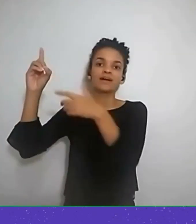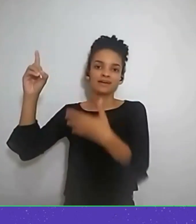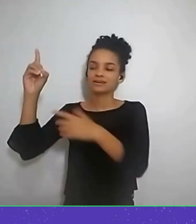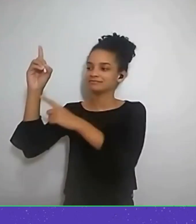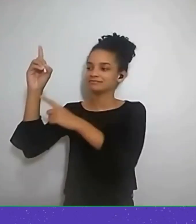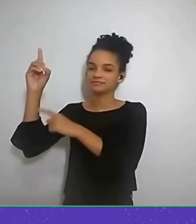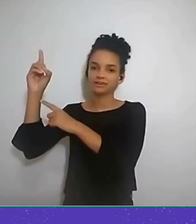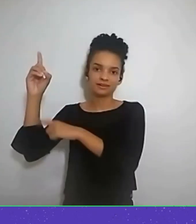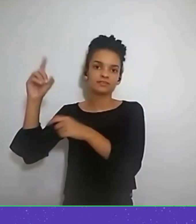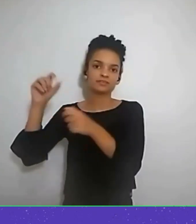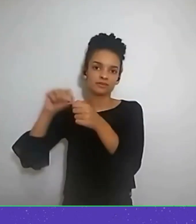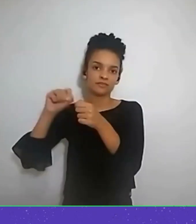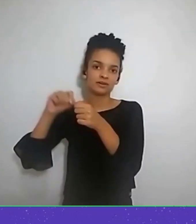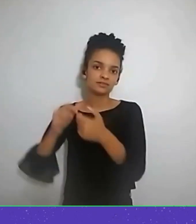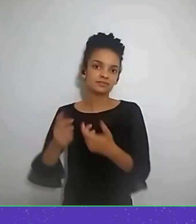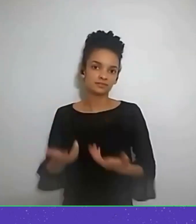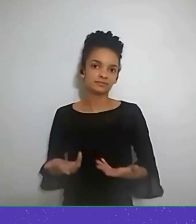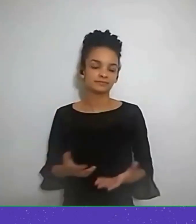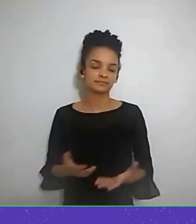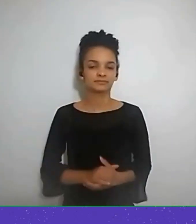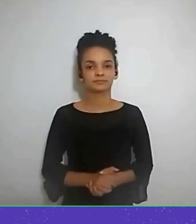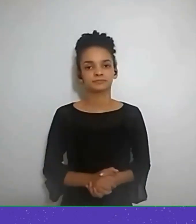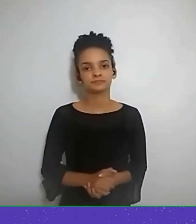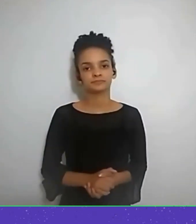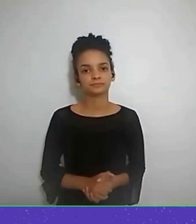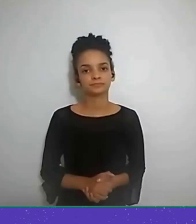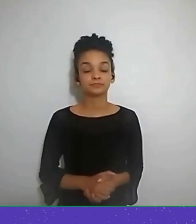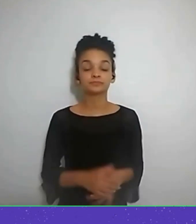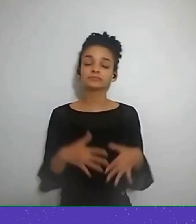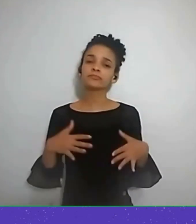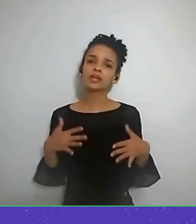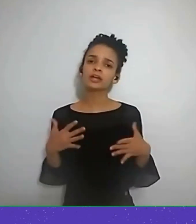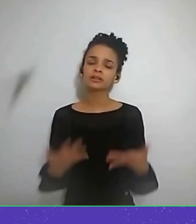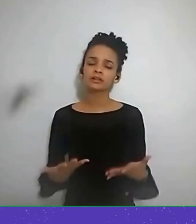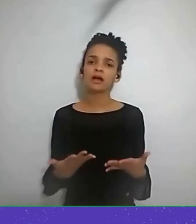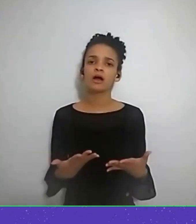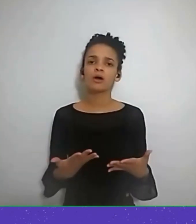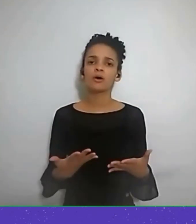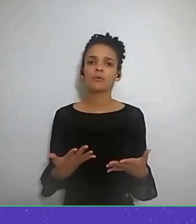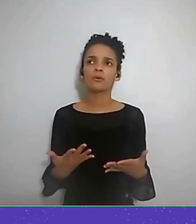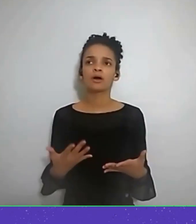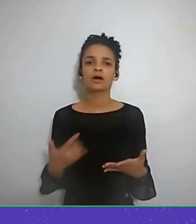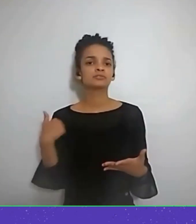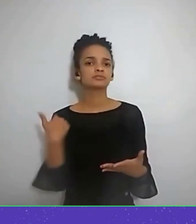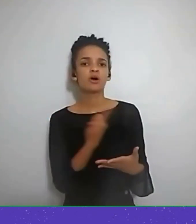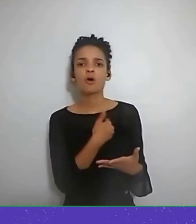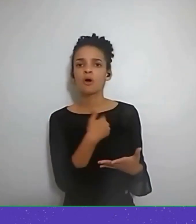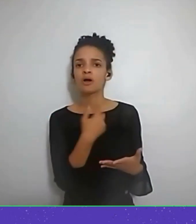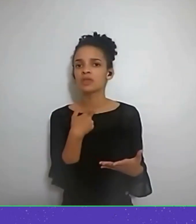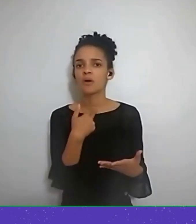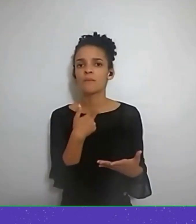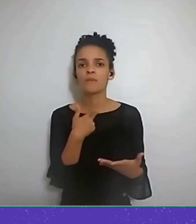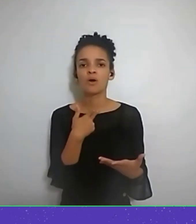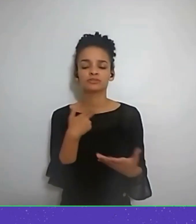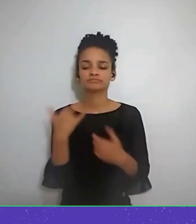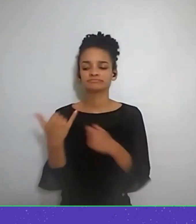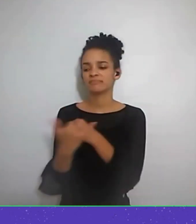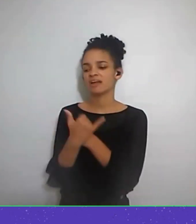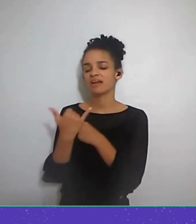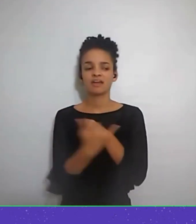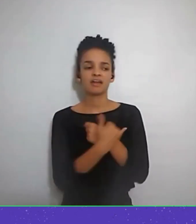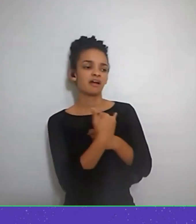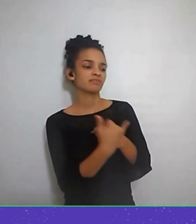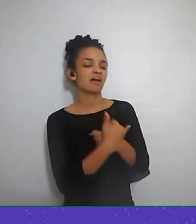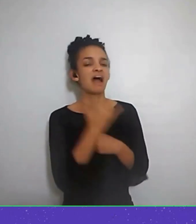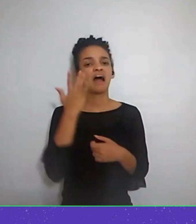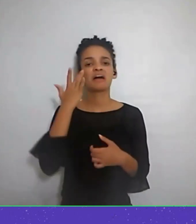palavra, tá? Então, irmãos, não podemos nos enganar achando que a vida da igreja é uma